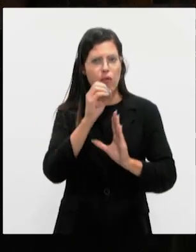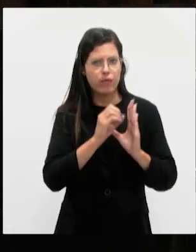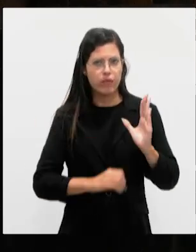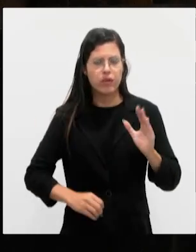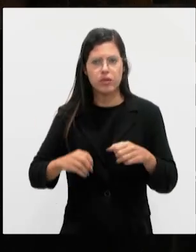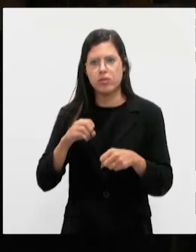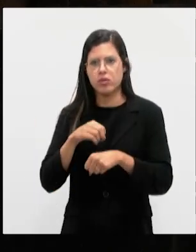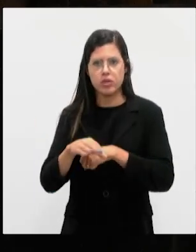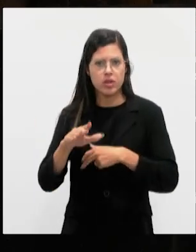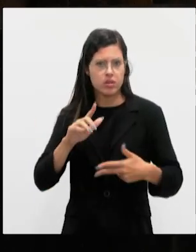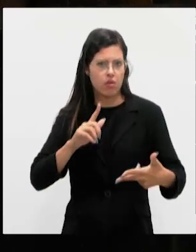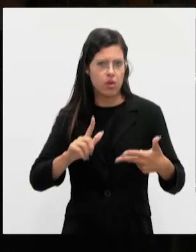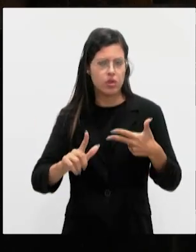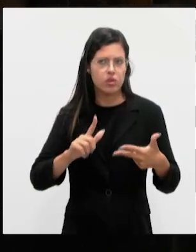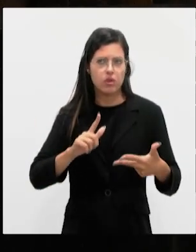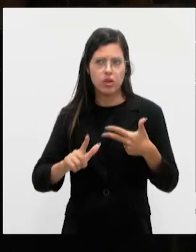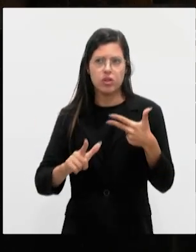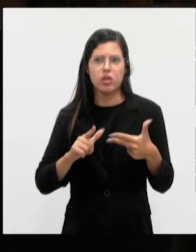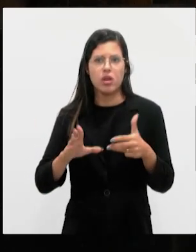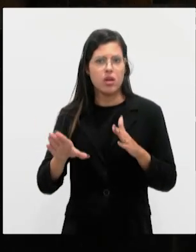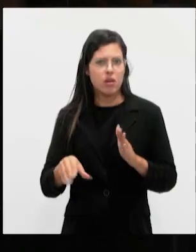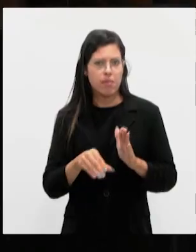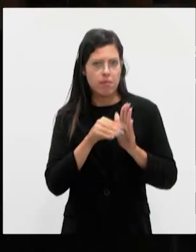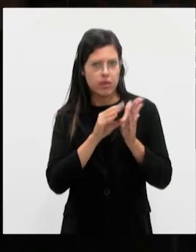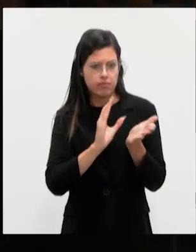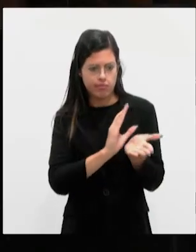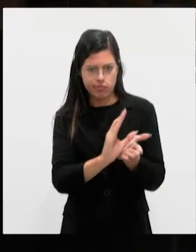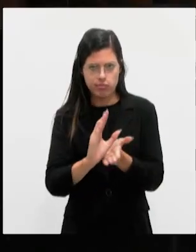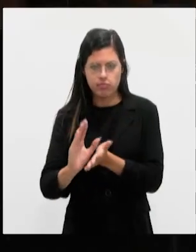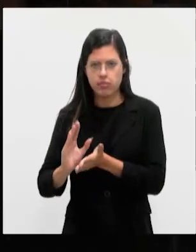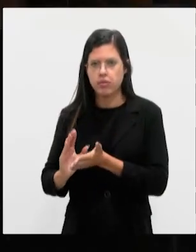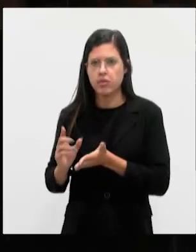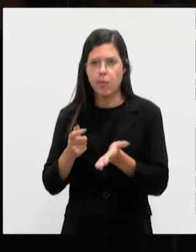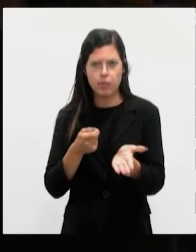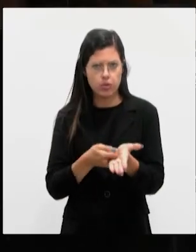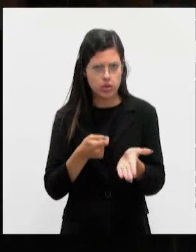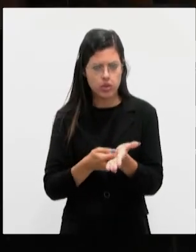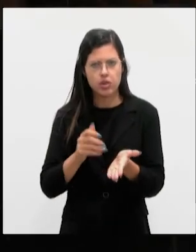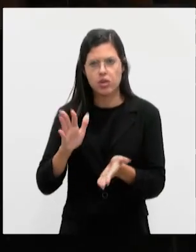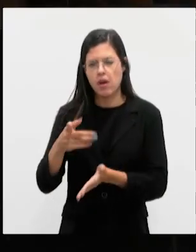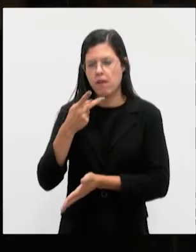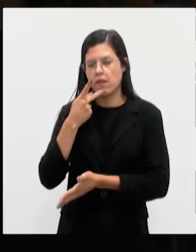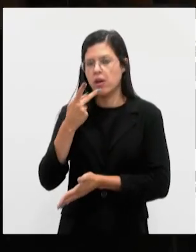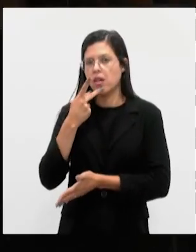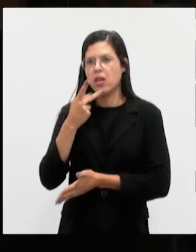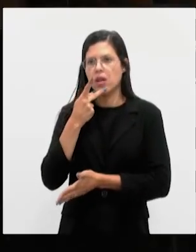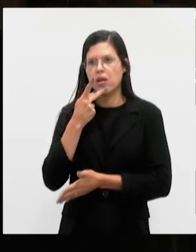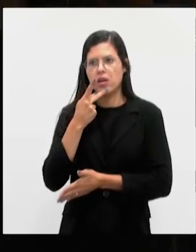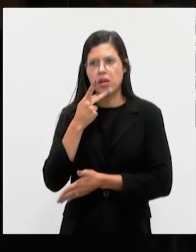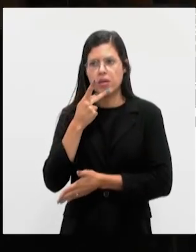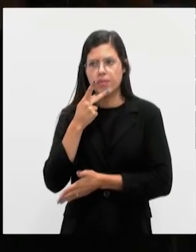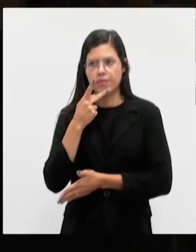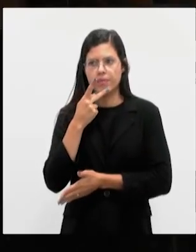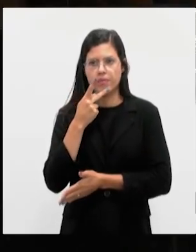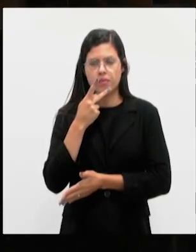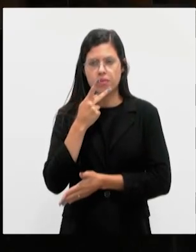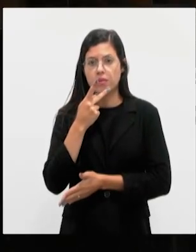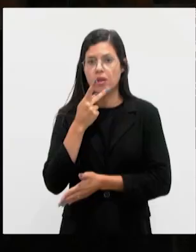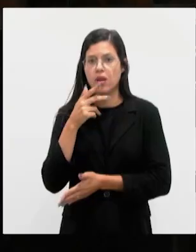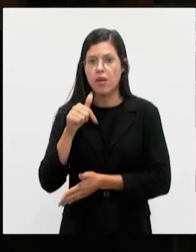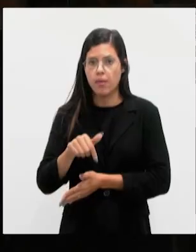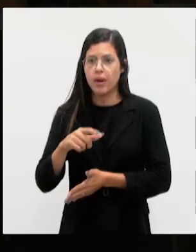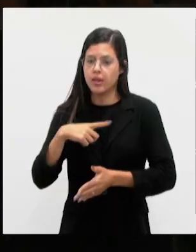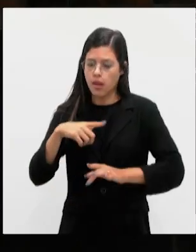indicações legislativas, as emendas impositivas que eu já mencionei aqui, para equipar esses